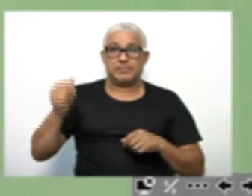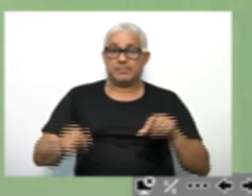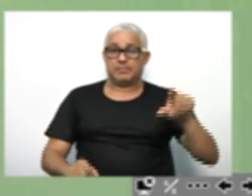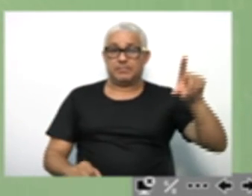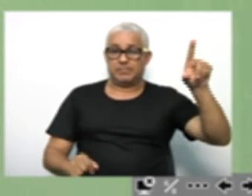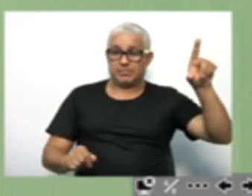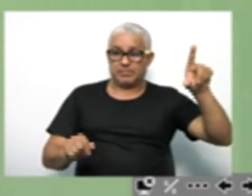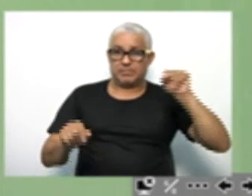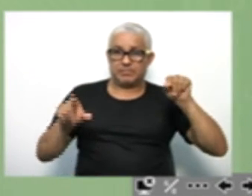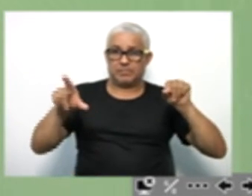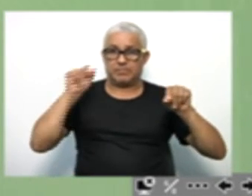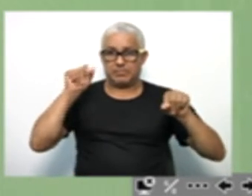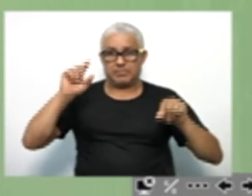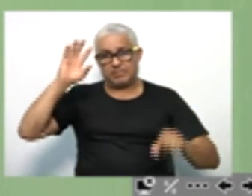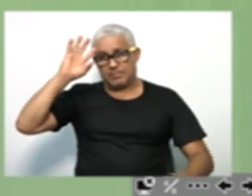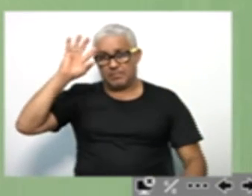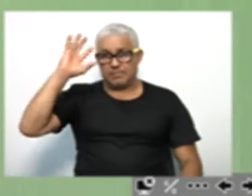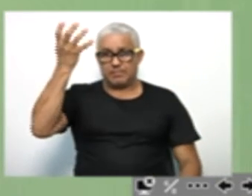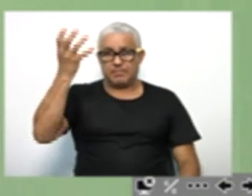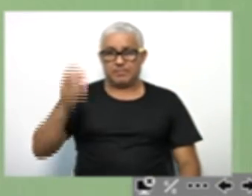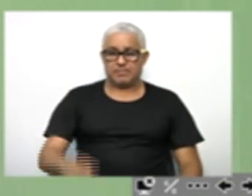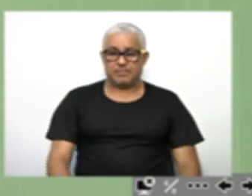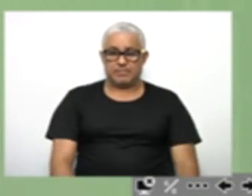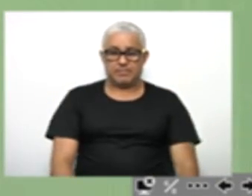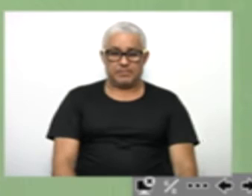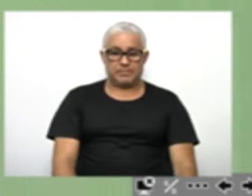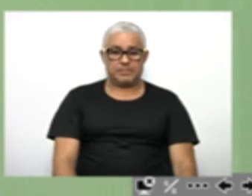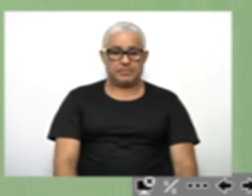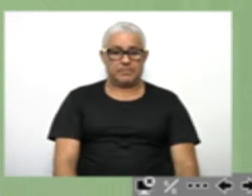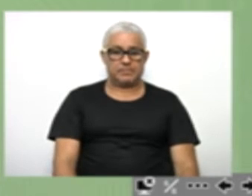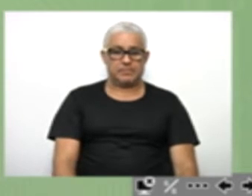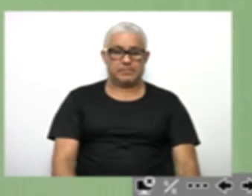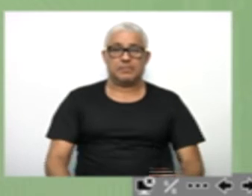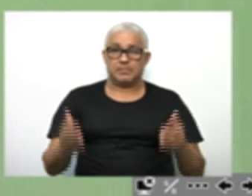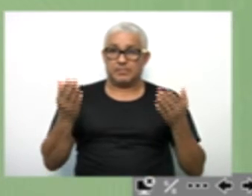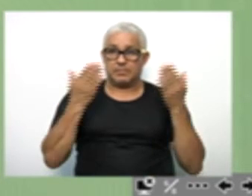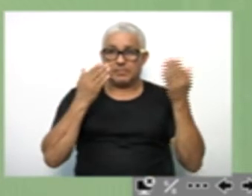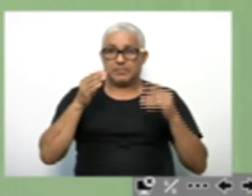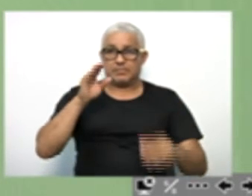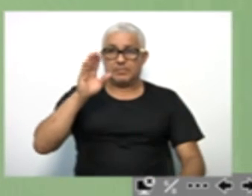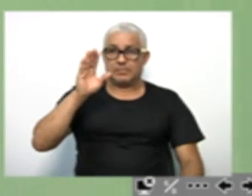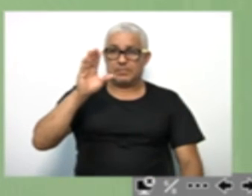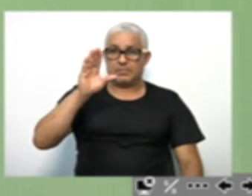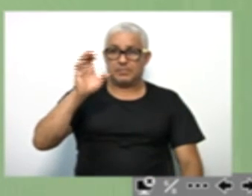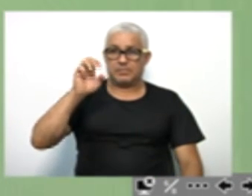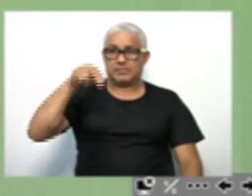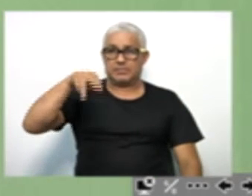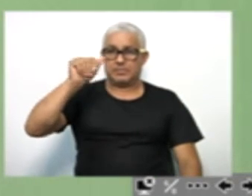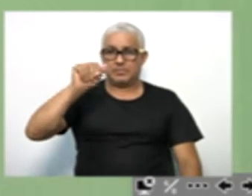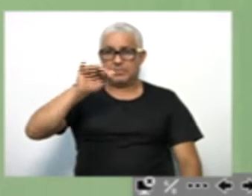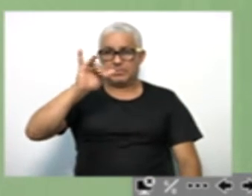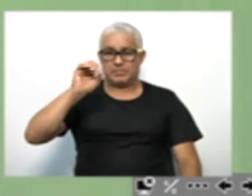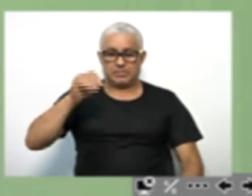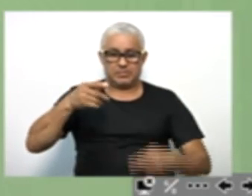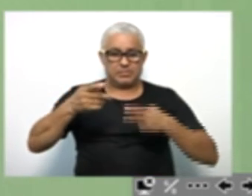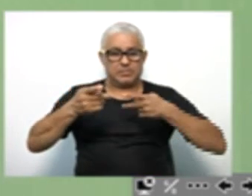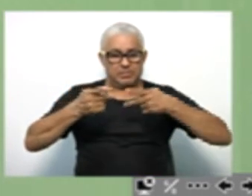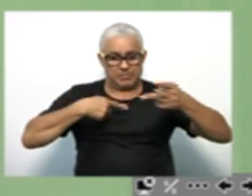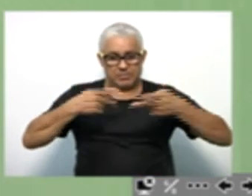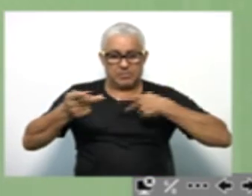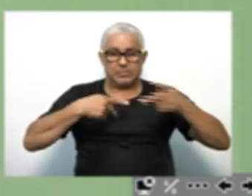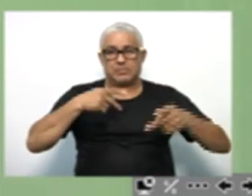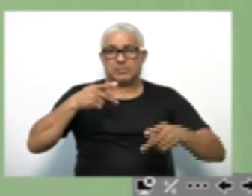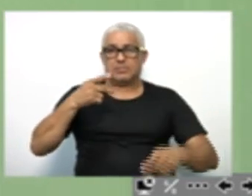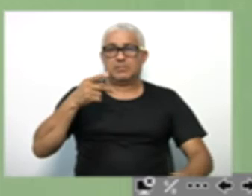de decisão. Perfeitamente. E agora, professor, a análise de cenário em projetos fanceiros, o que a gente pode contextualizar?